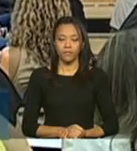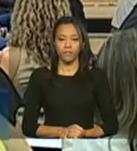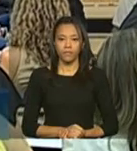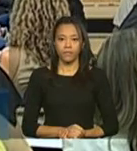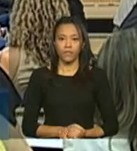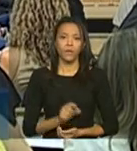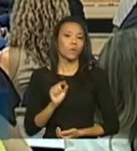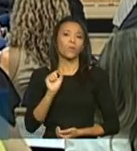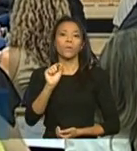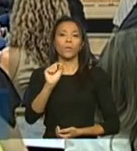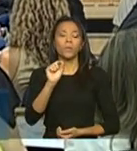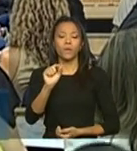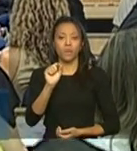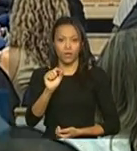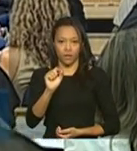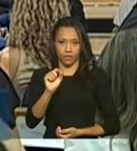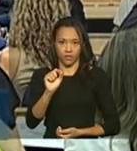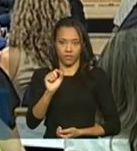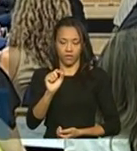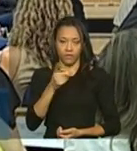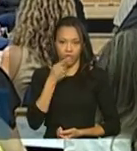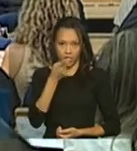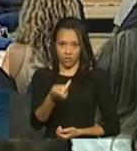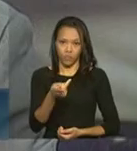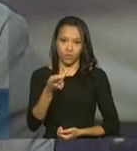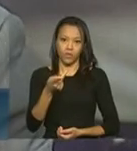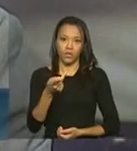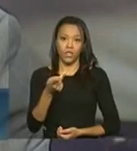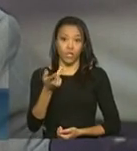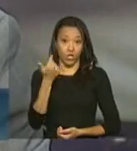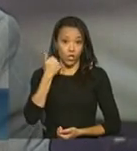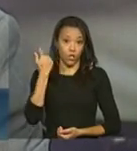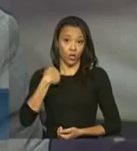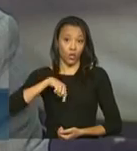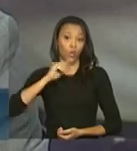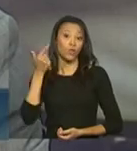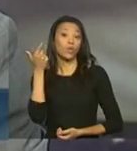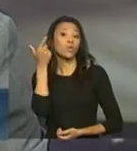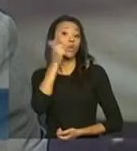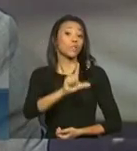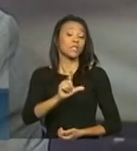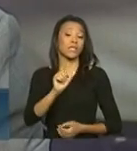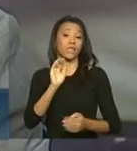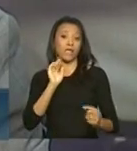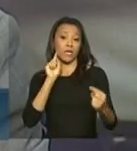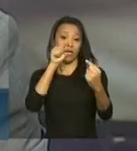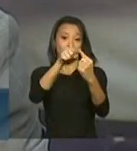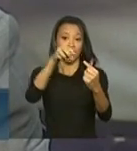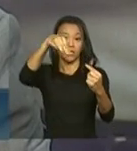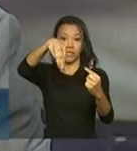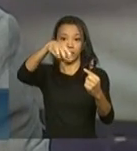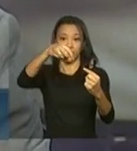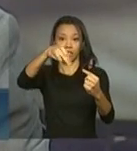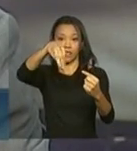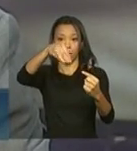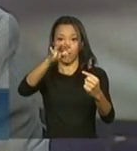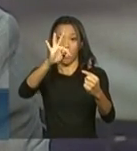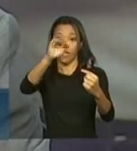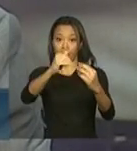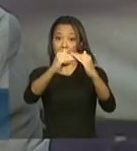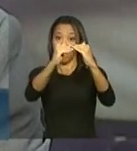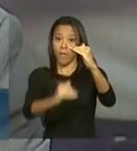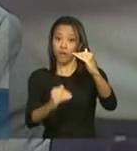O que representa para a gente conseguir chegar a essa meta abaixo de 1 é que a gente entra numa situação de controle